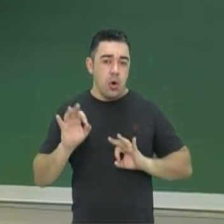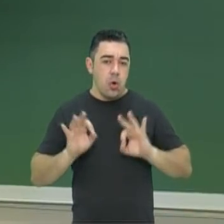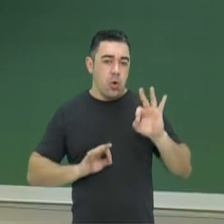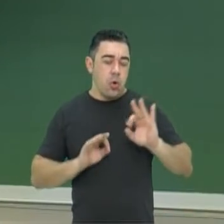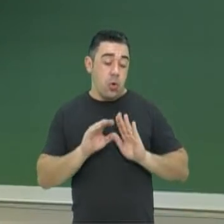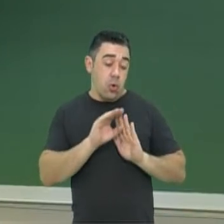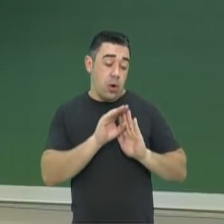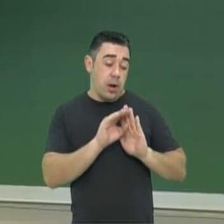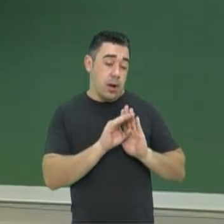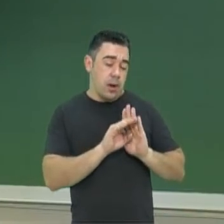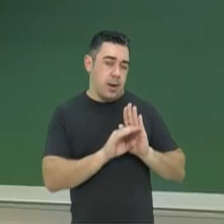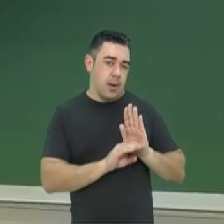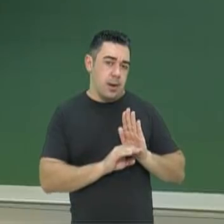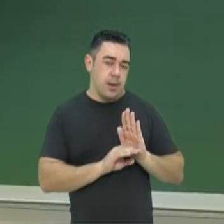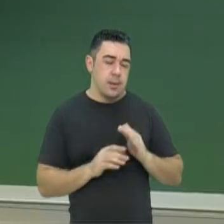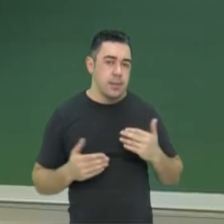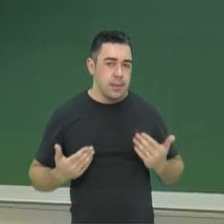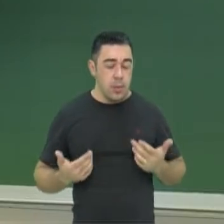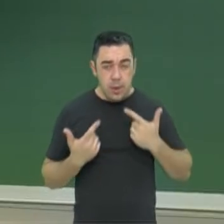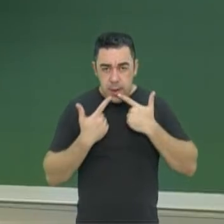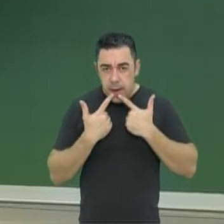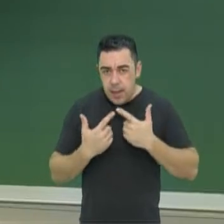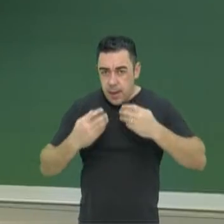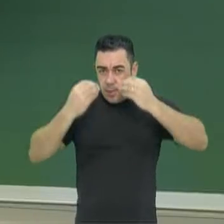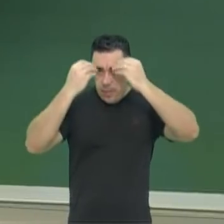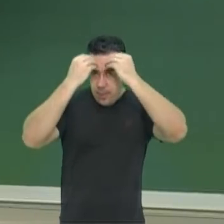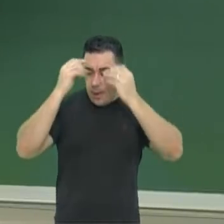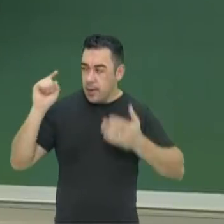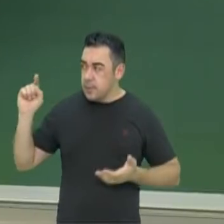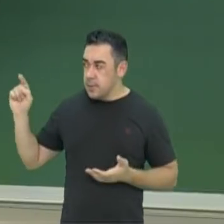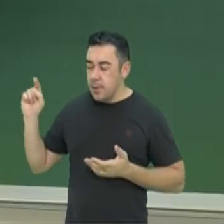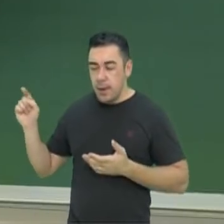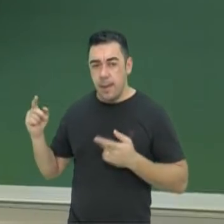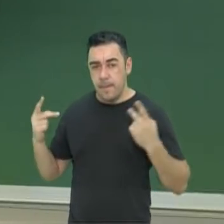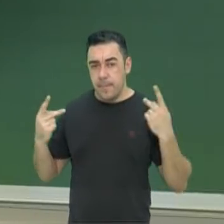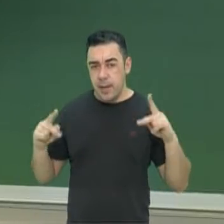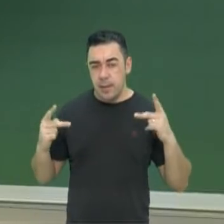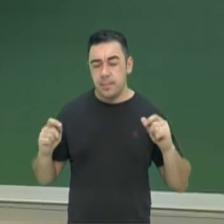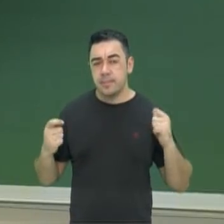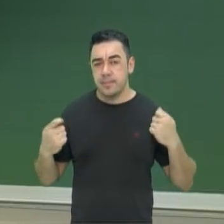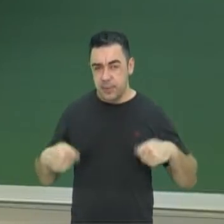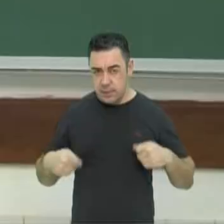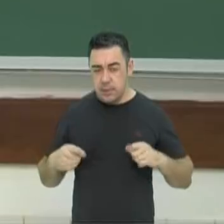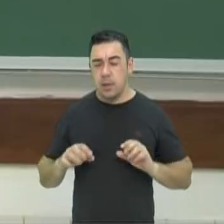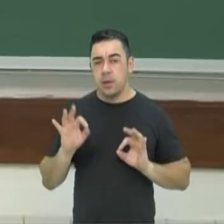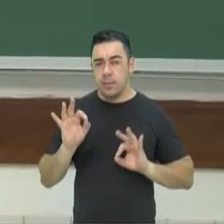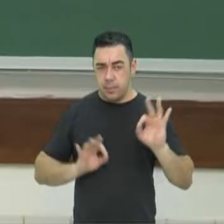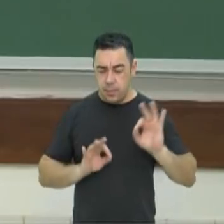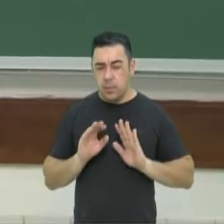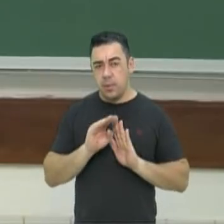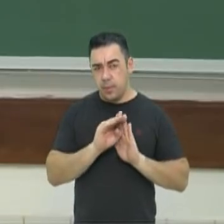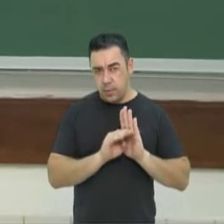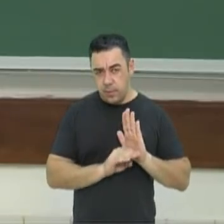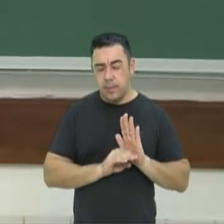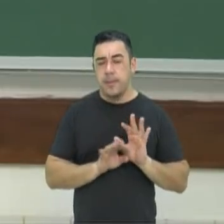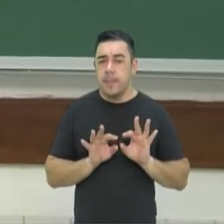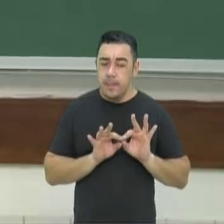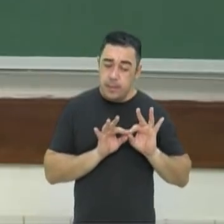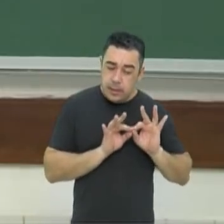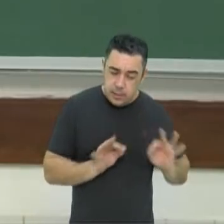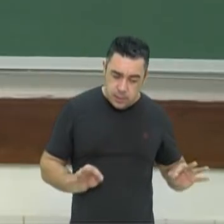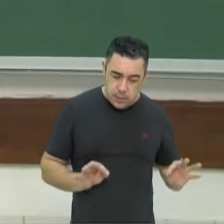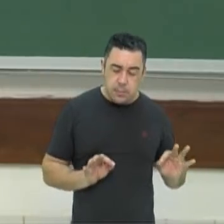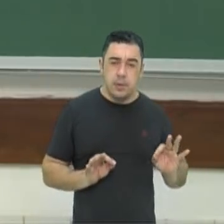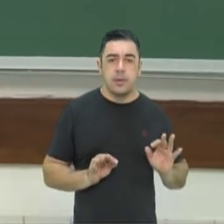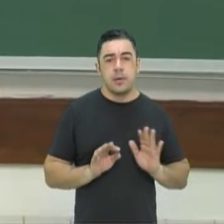Ordenado. Então, essa linguagem ali do sermão, ele tem que ser tudo isso, simples,